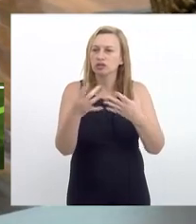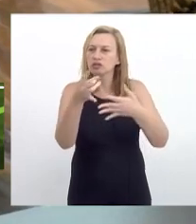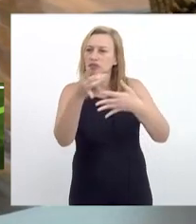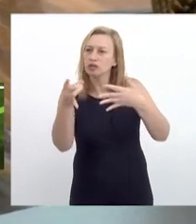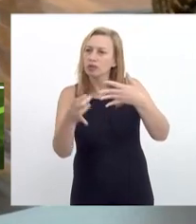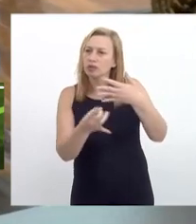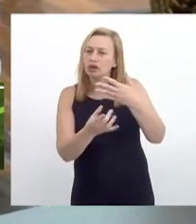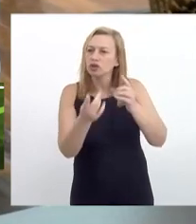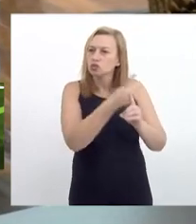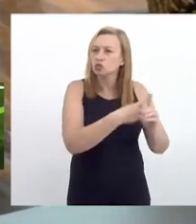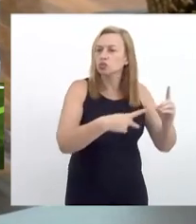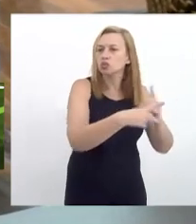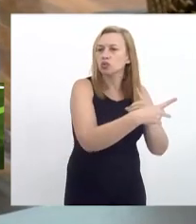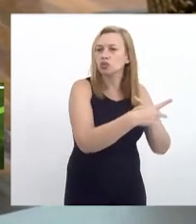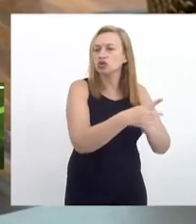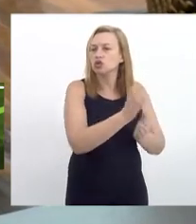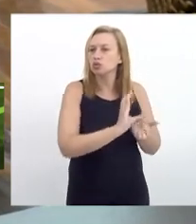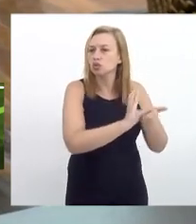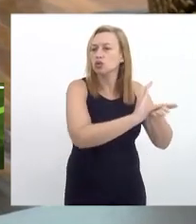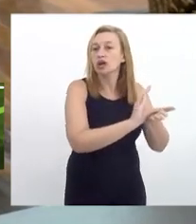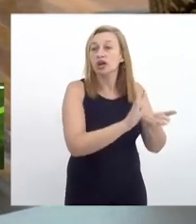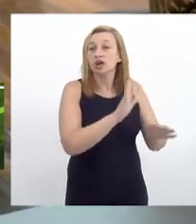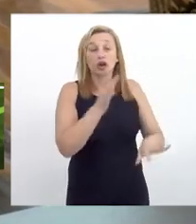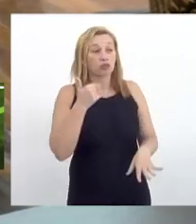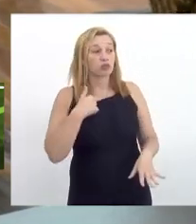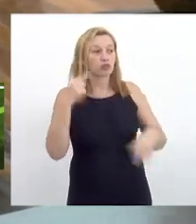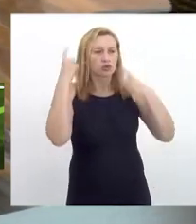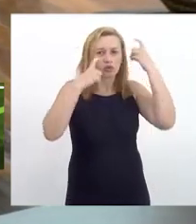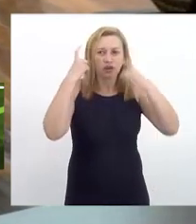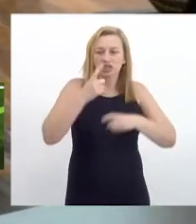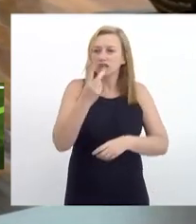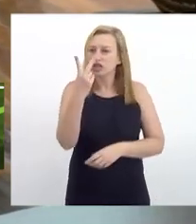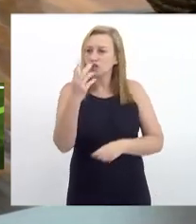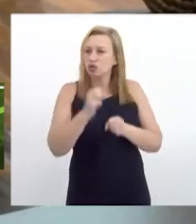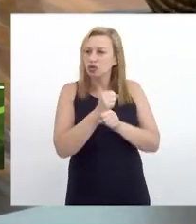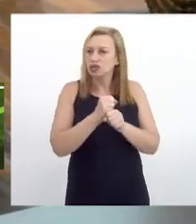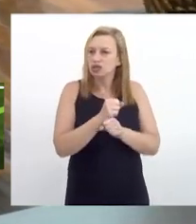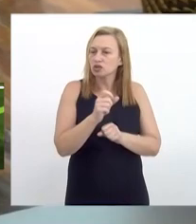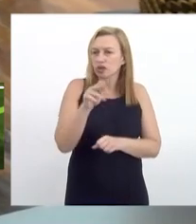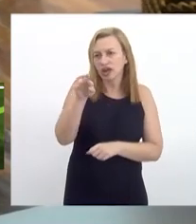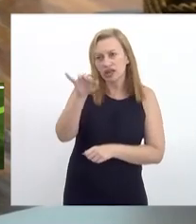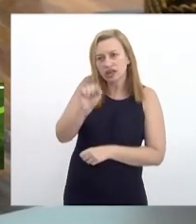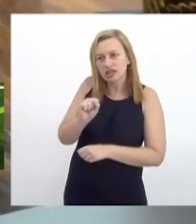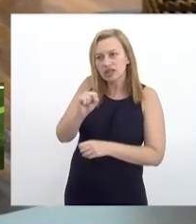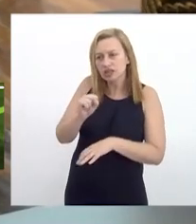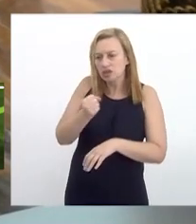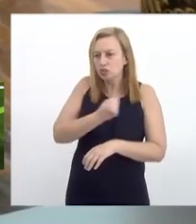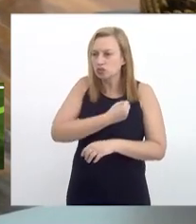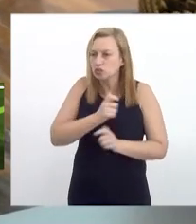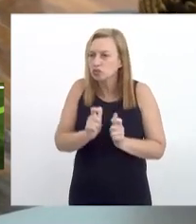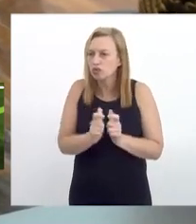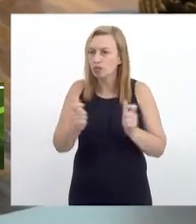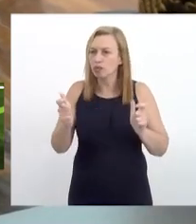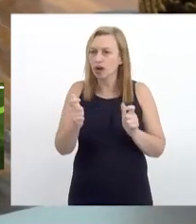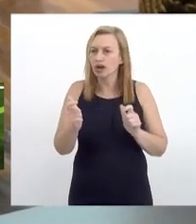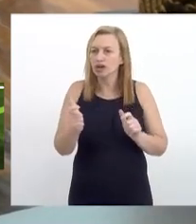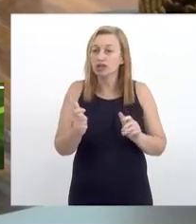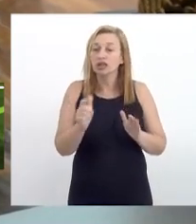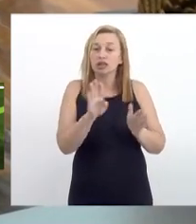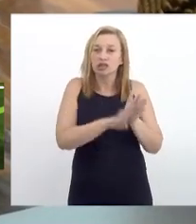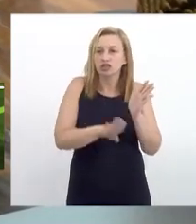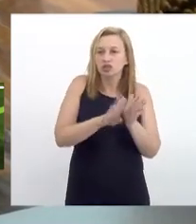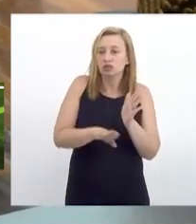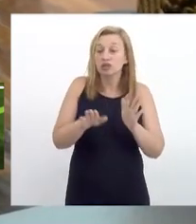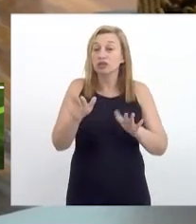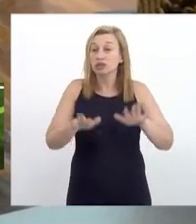Previdência é porque a minha preocupação é que daqui a dois anos quando a receita aumentar dependendo da classificação dessa despesa esse recurso